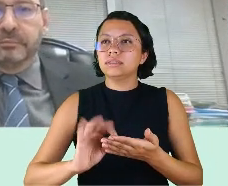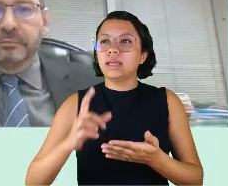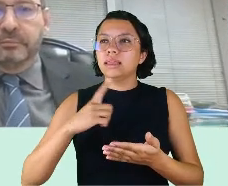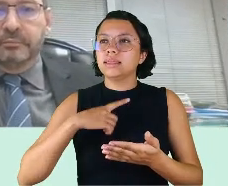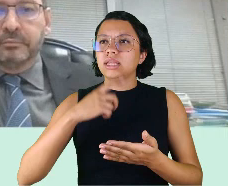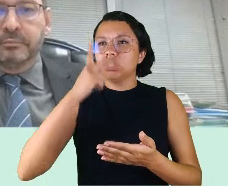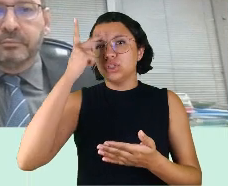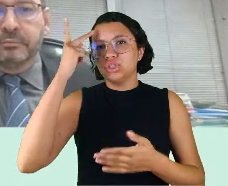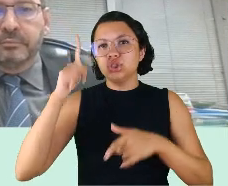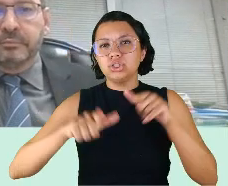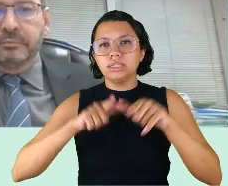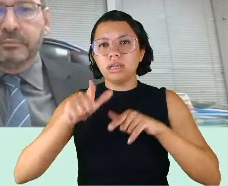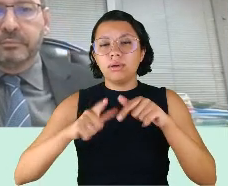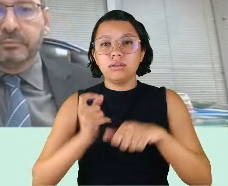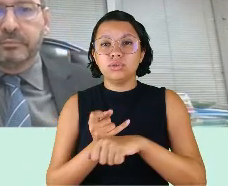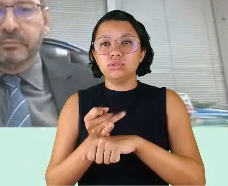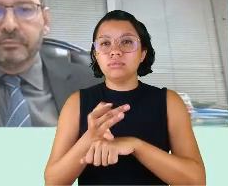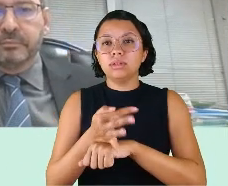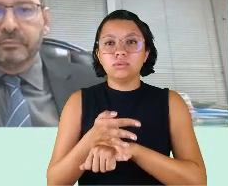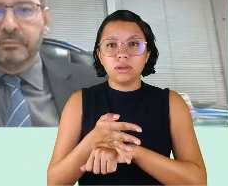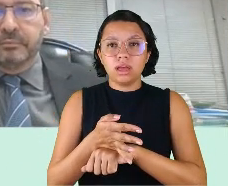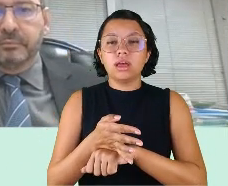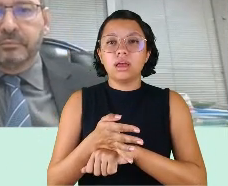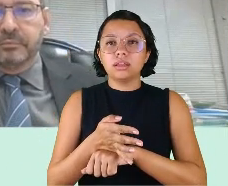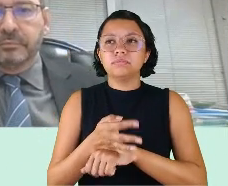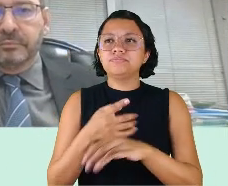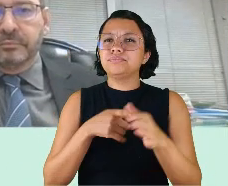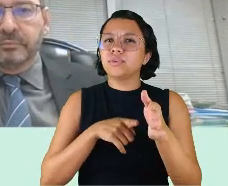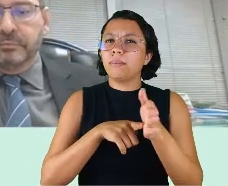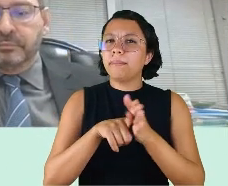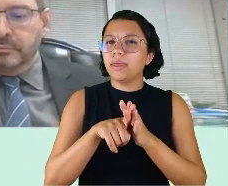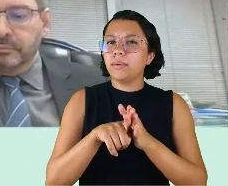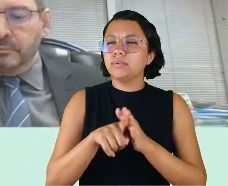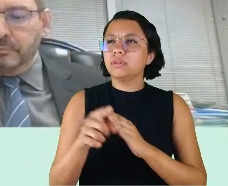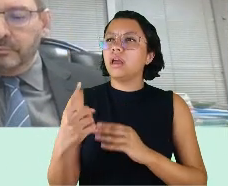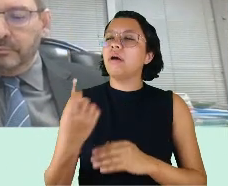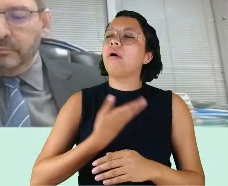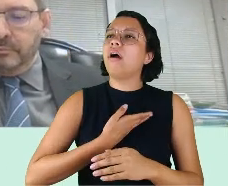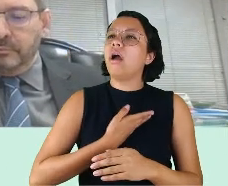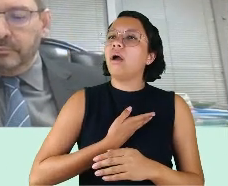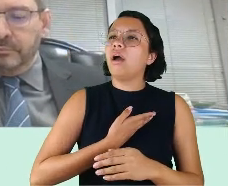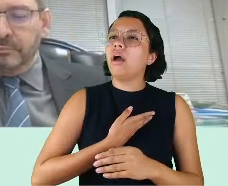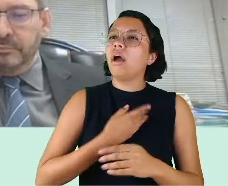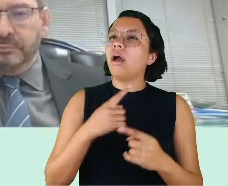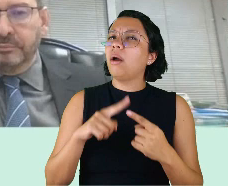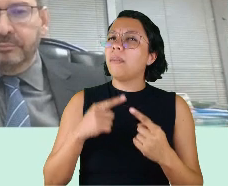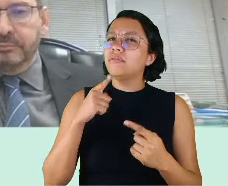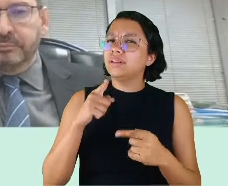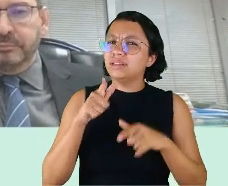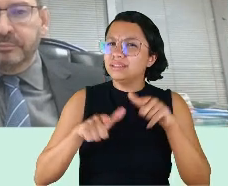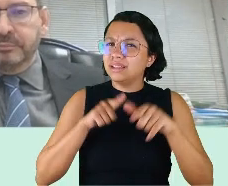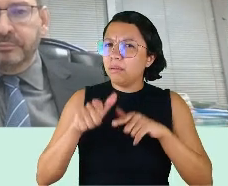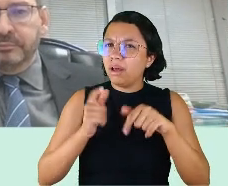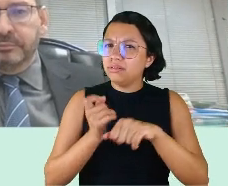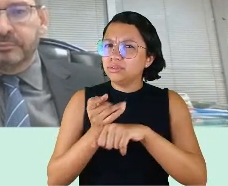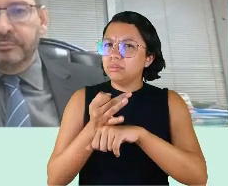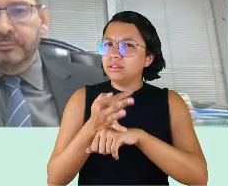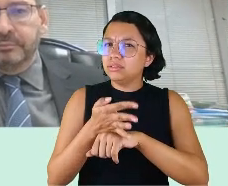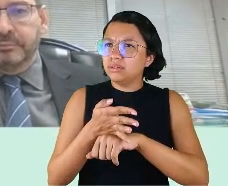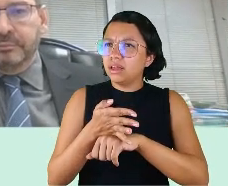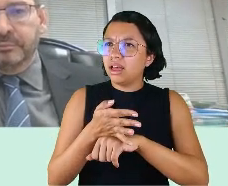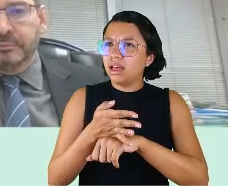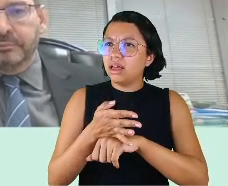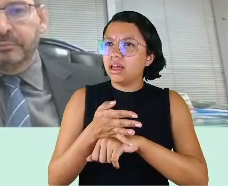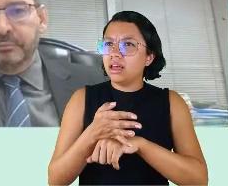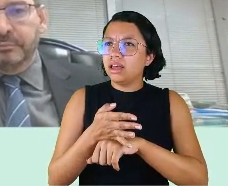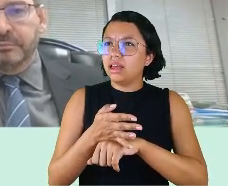Tem gente trabalhando de madrugada. E eu perguntei a um dos nossos colegas, mas você está trabalhando de